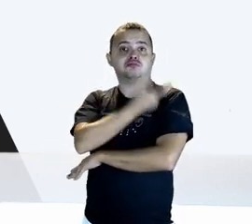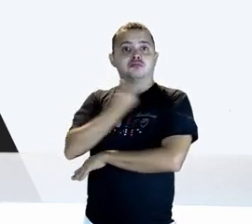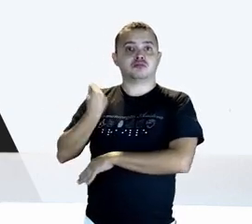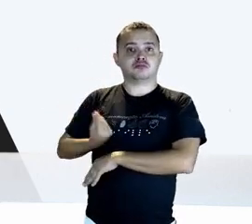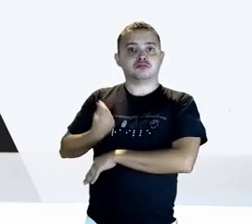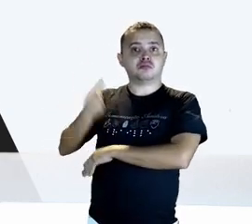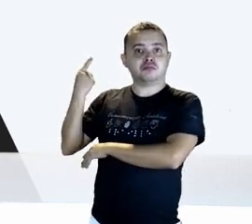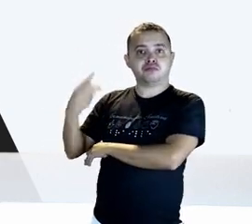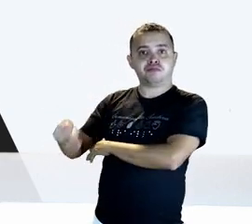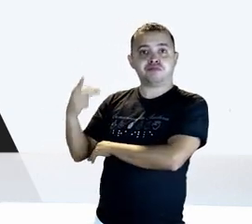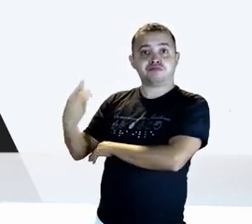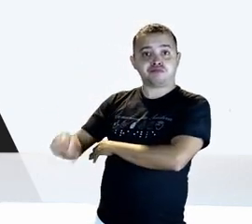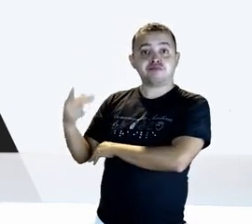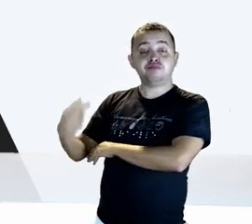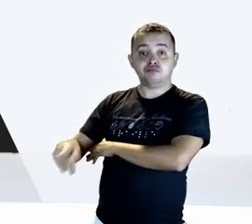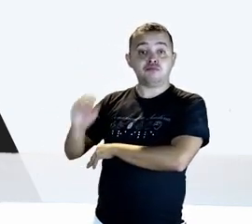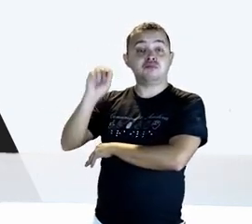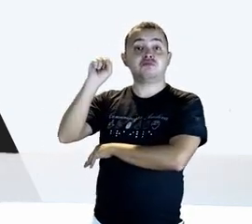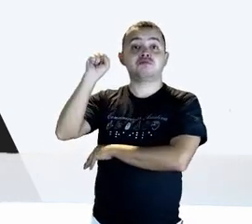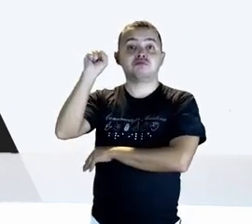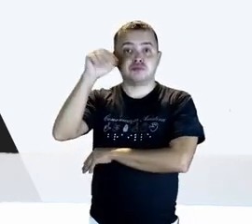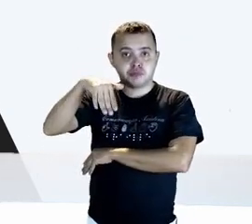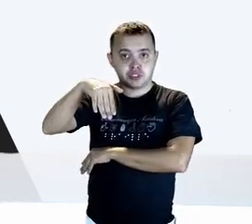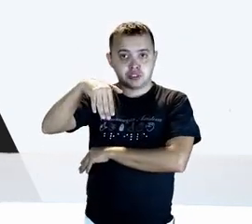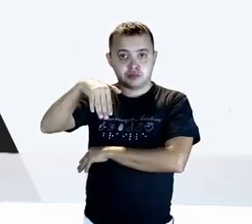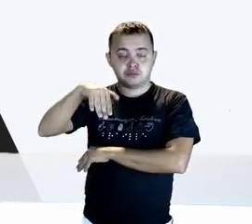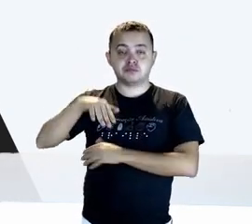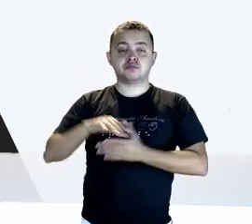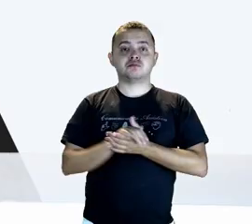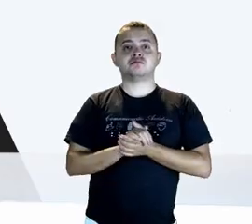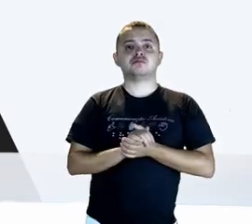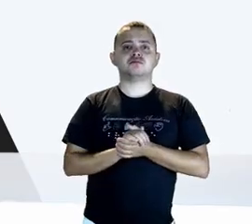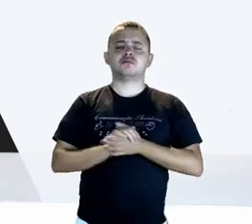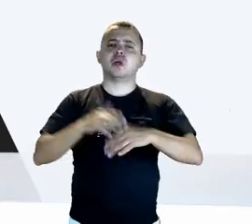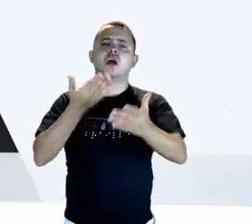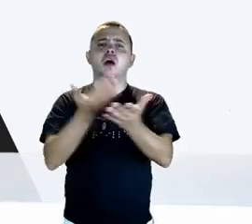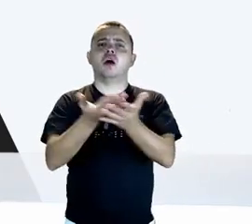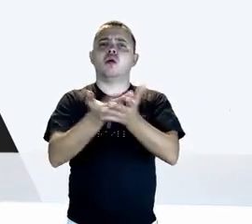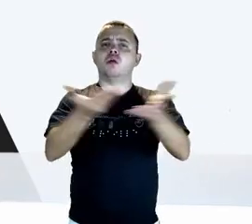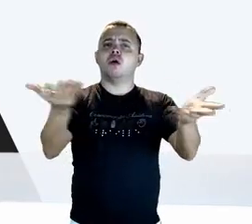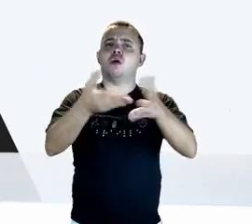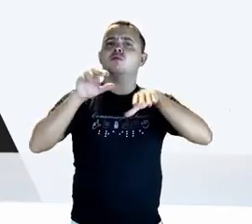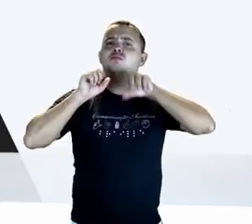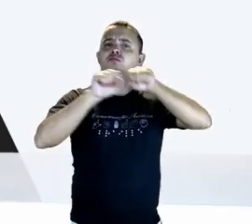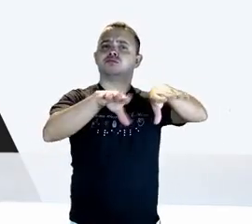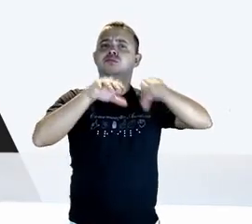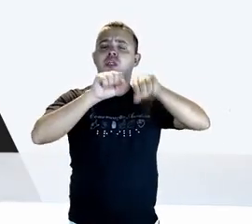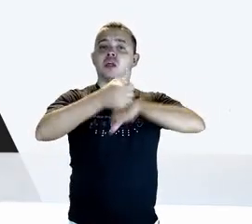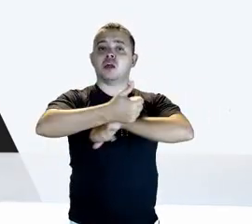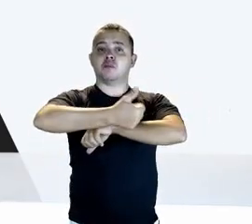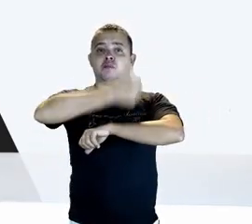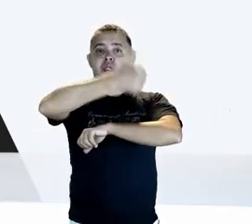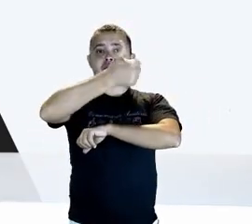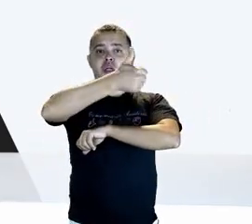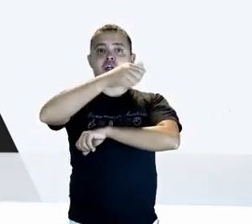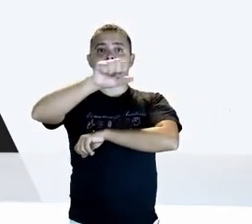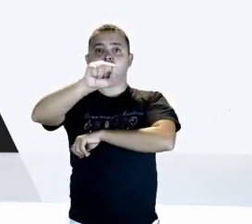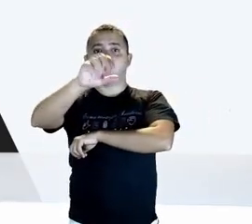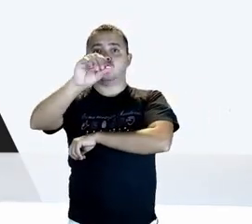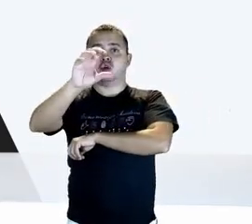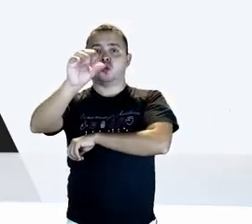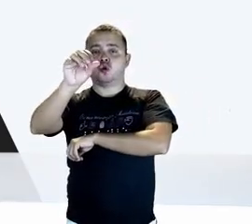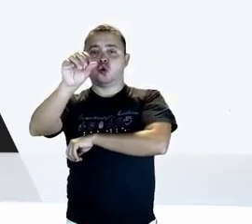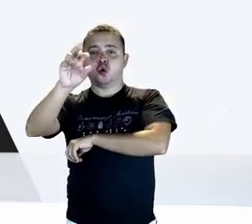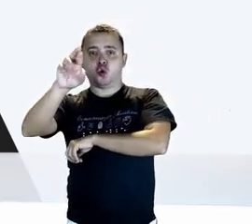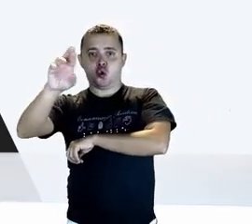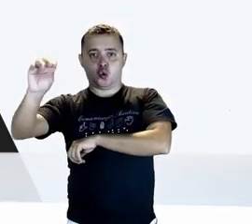ao passar por essa situação indesejada. A aula de hoje, então, nós vamos falar sobre primeiros socorros. E eu gostaria